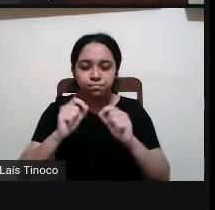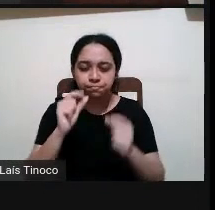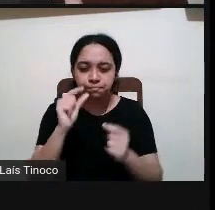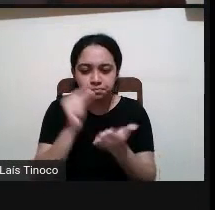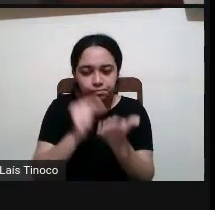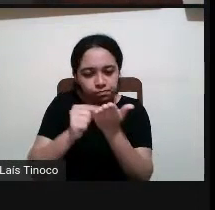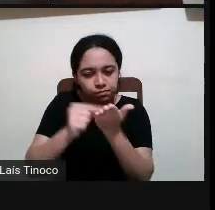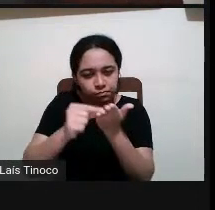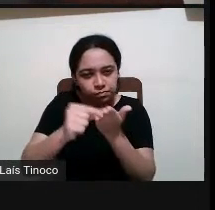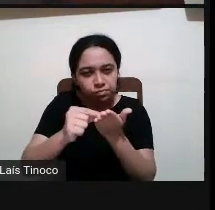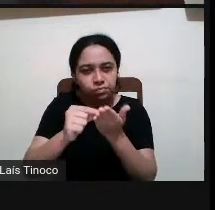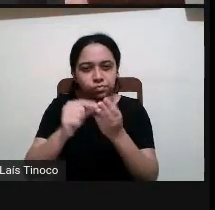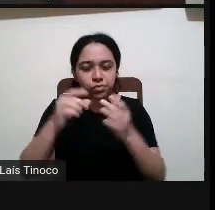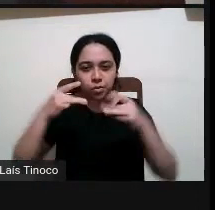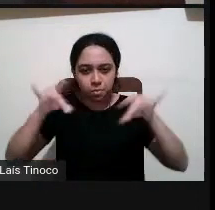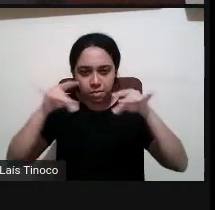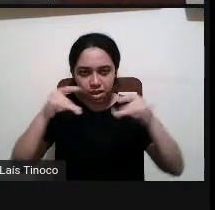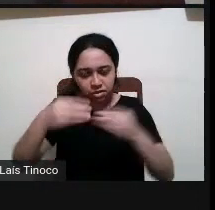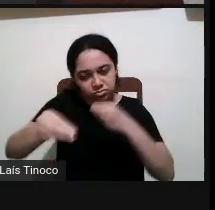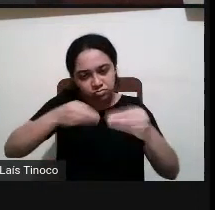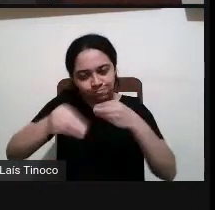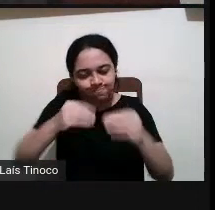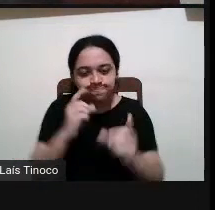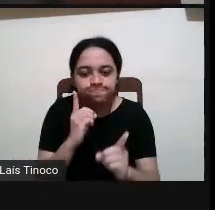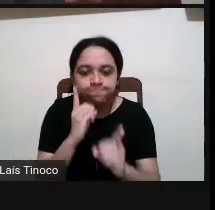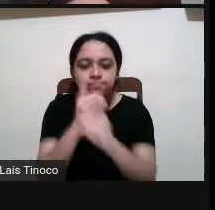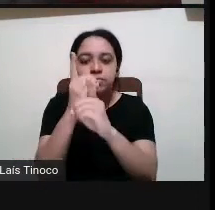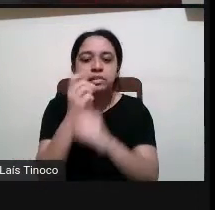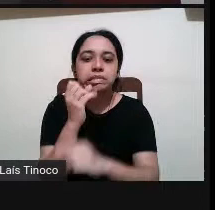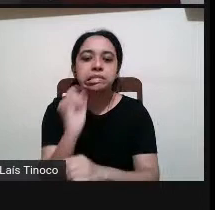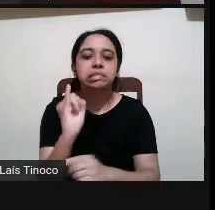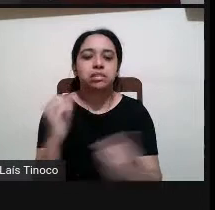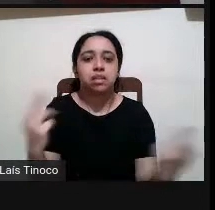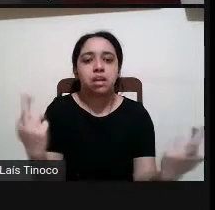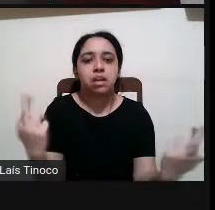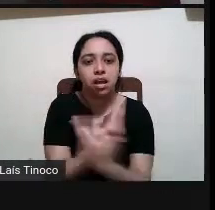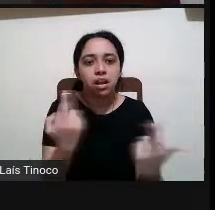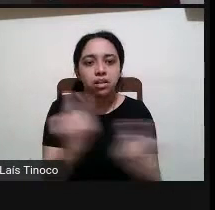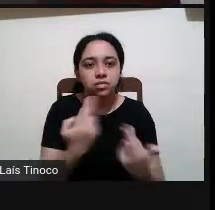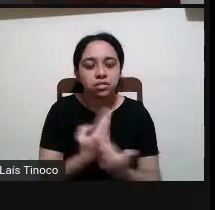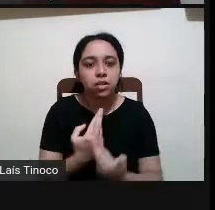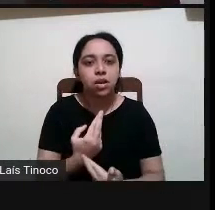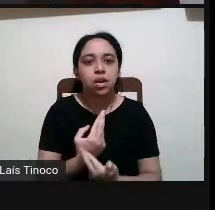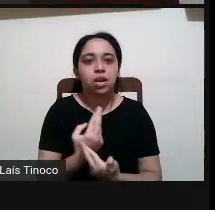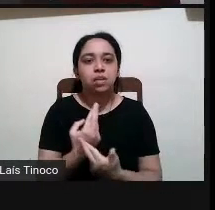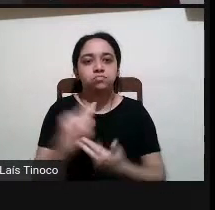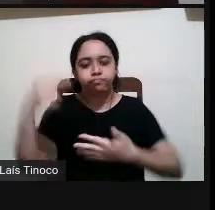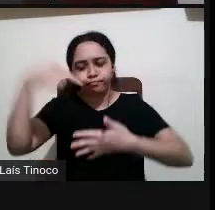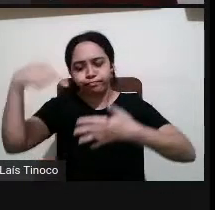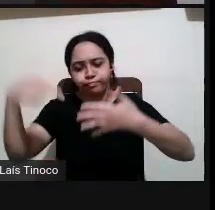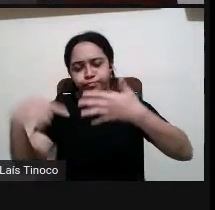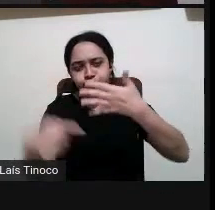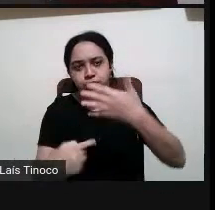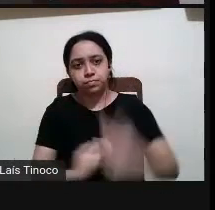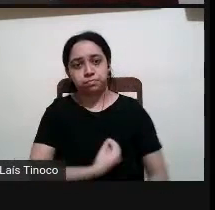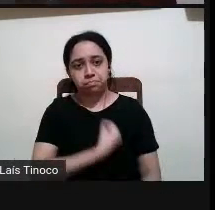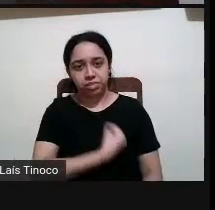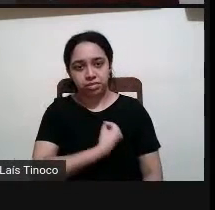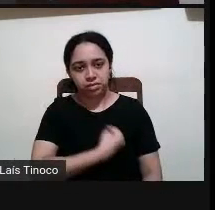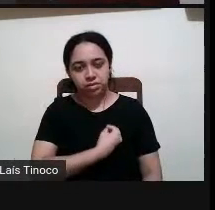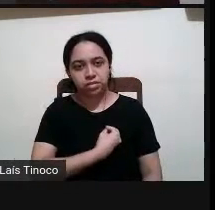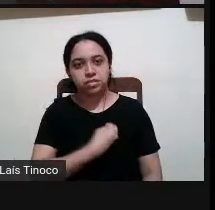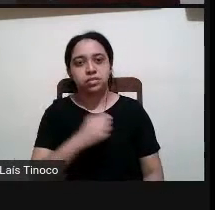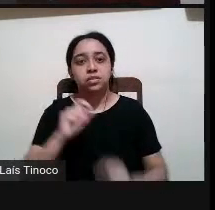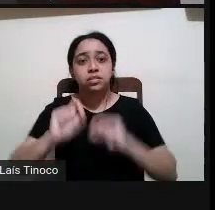na água e identificar se tem alguma relação com a composição e a abundância que